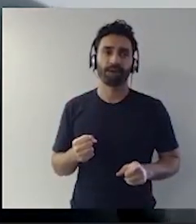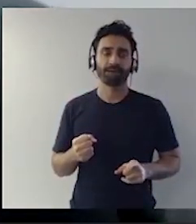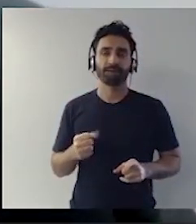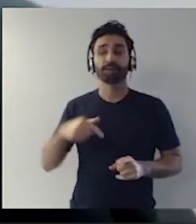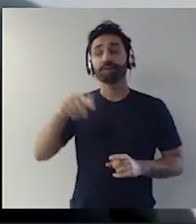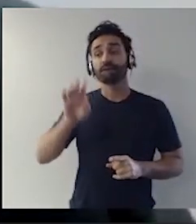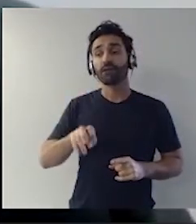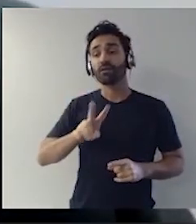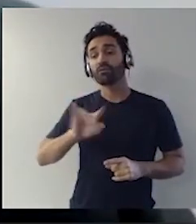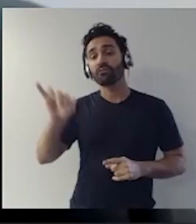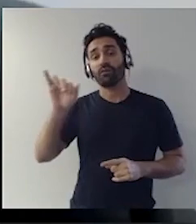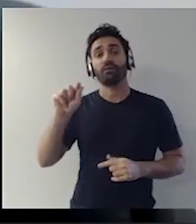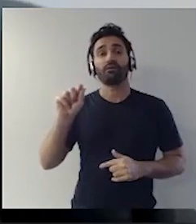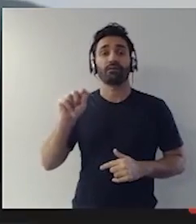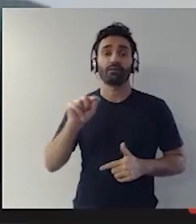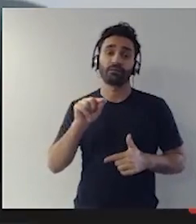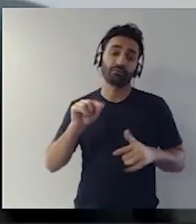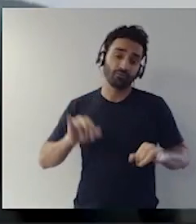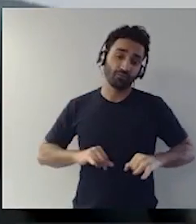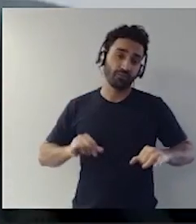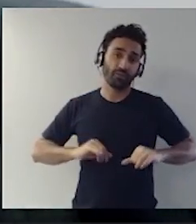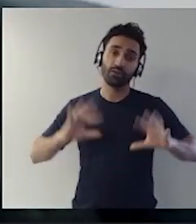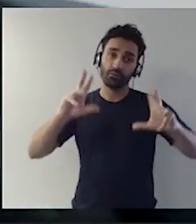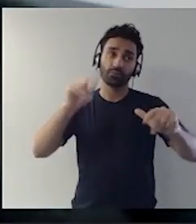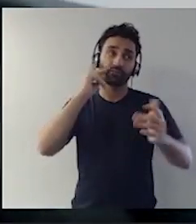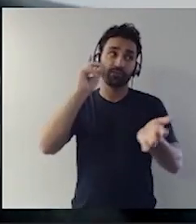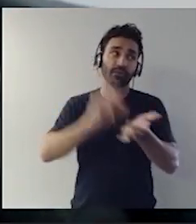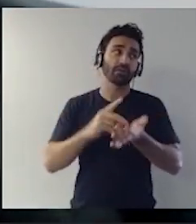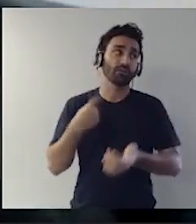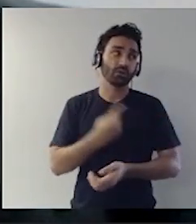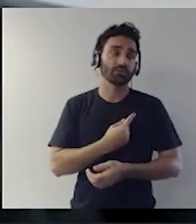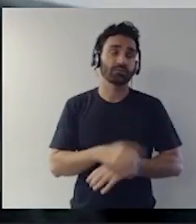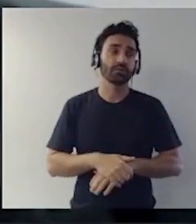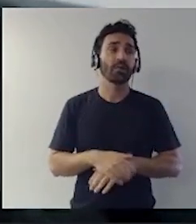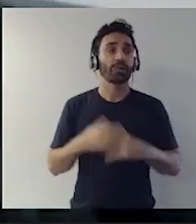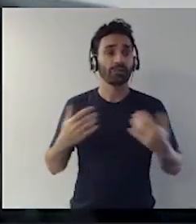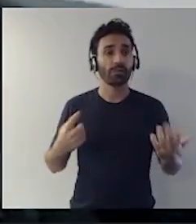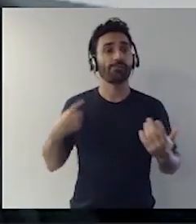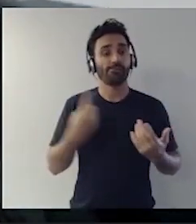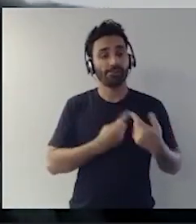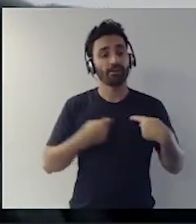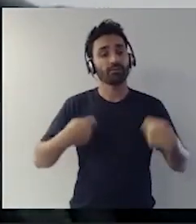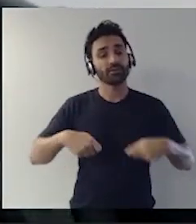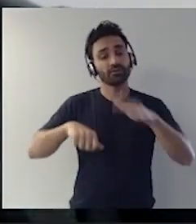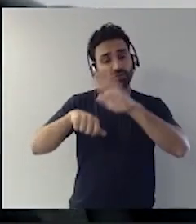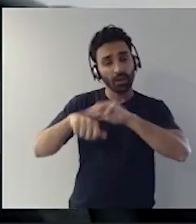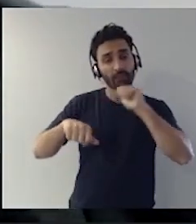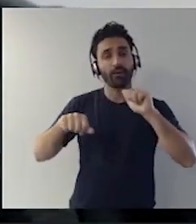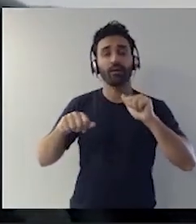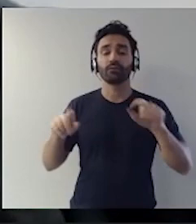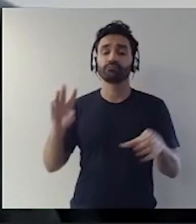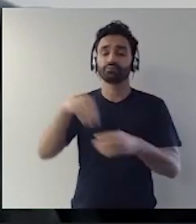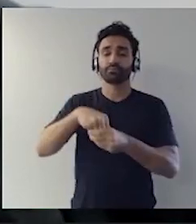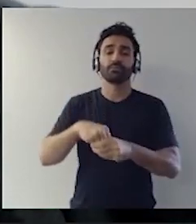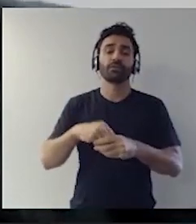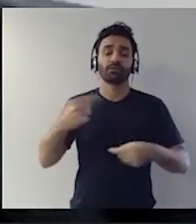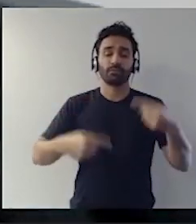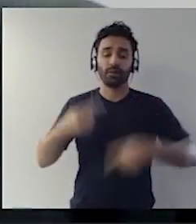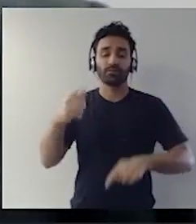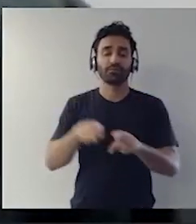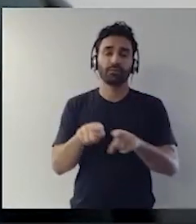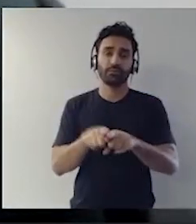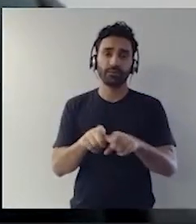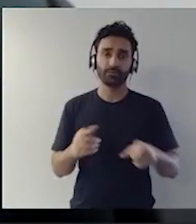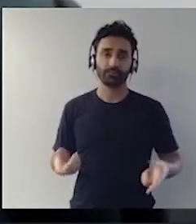vai pagar essa conta somos todos nós. Sejamos honestos. Então, nós precisamos ser chamados a esse debate. Se eu pudesse, então,